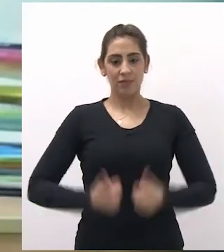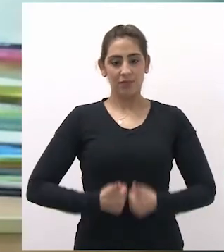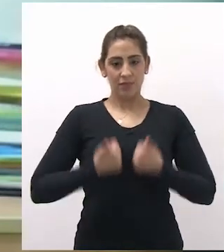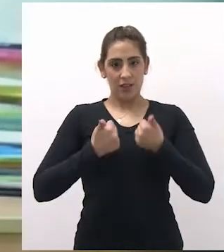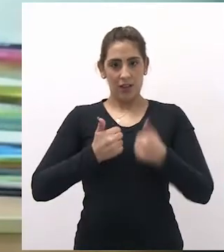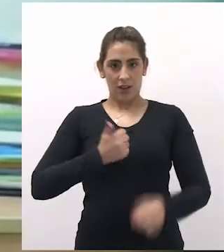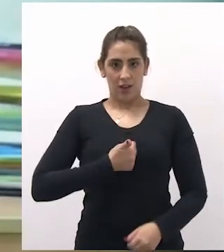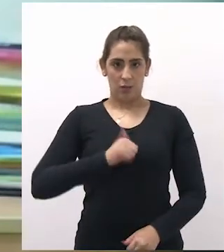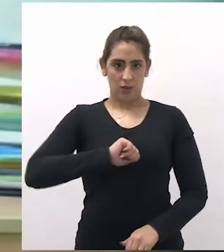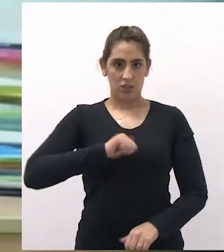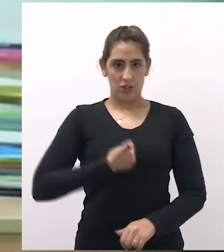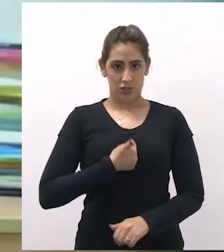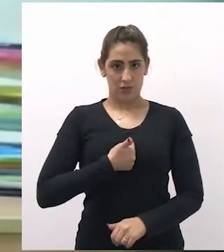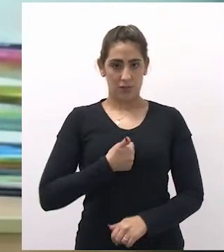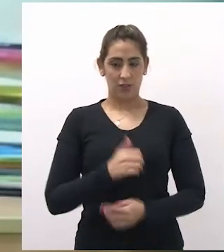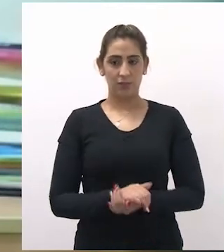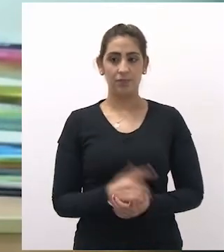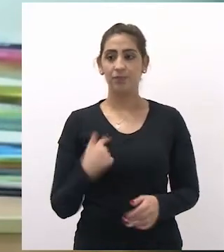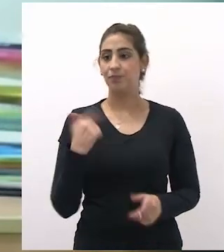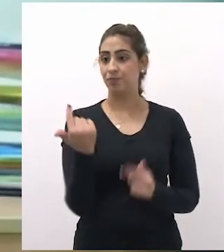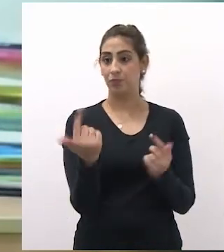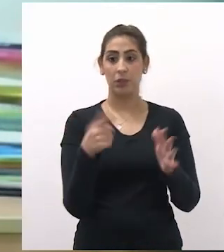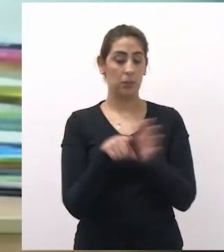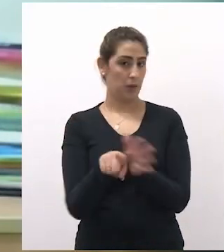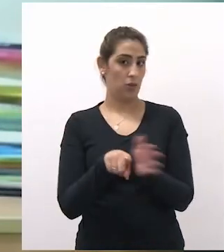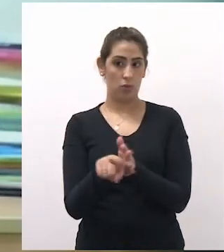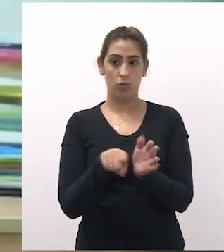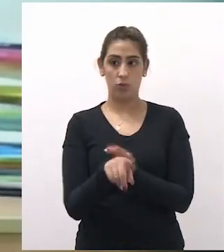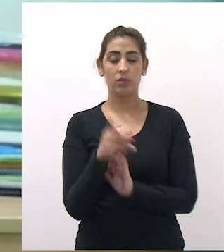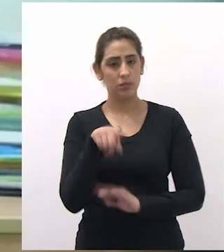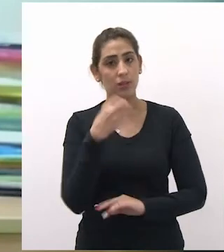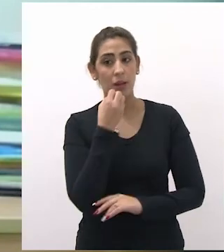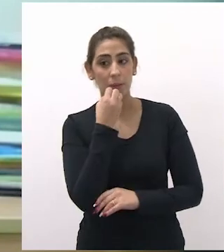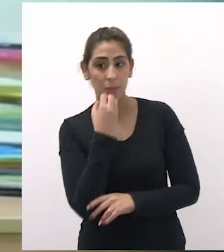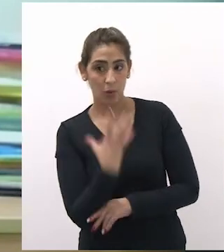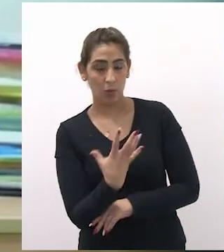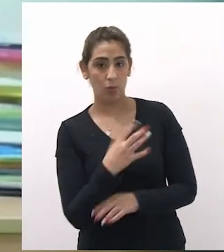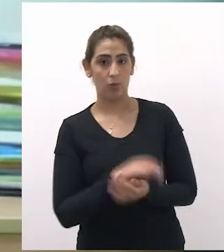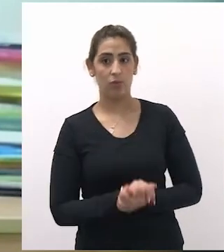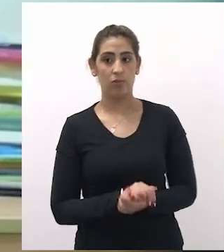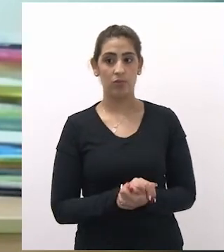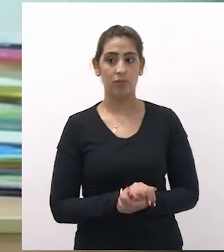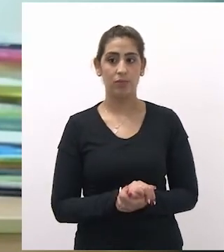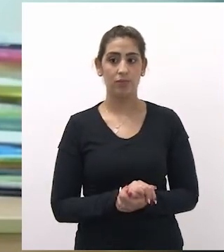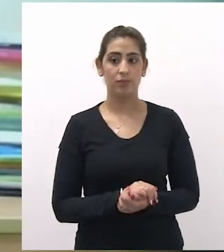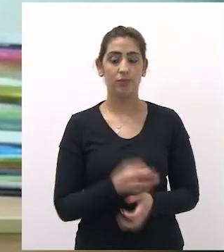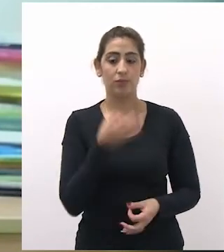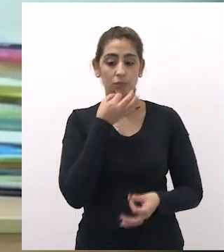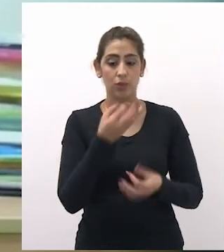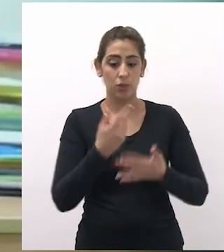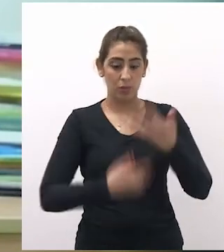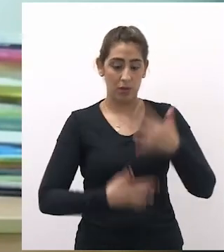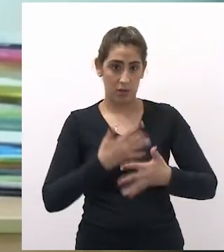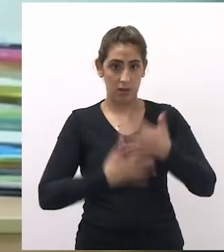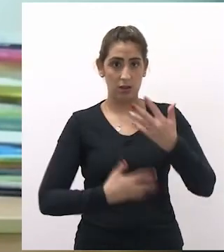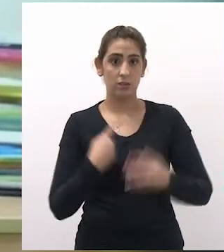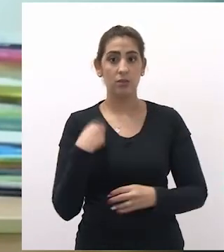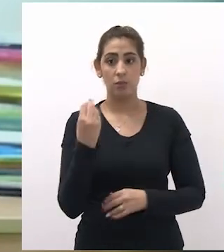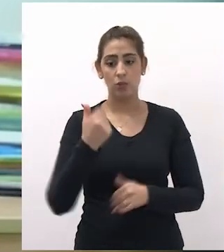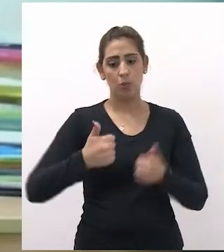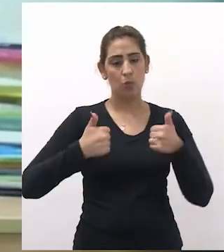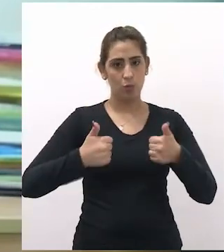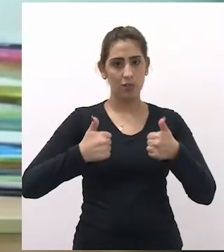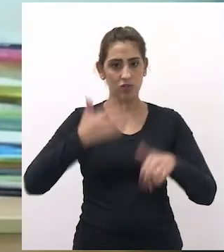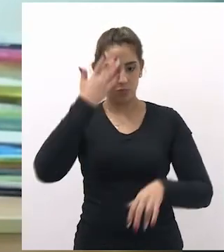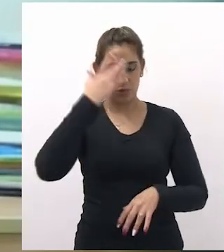Bom, não temos perguntas, né? Eu acho que isso é bom, mas os comentários aqui são muito